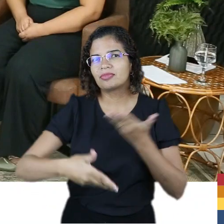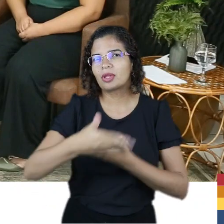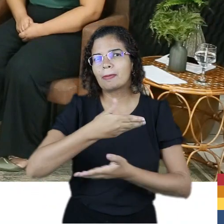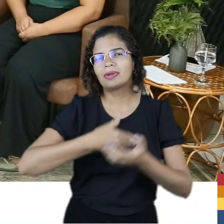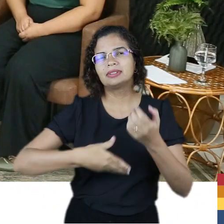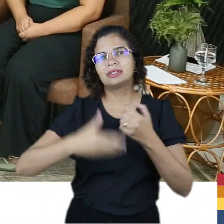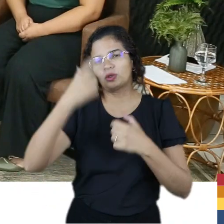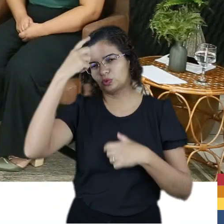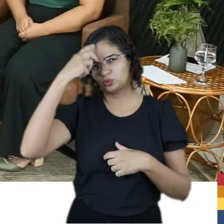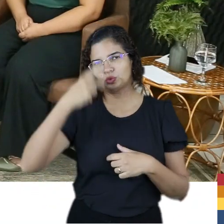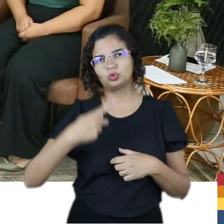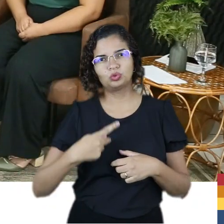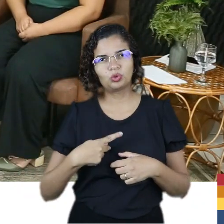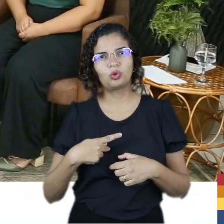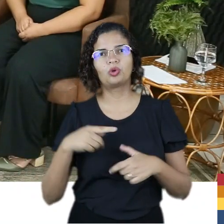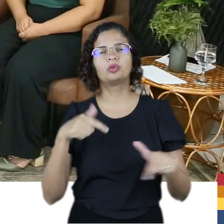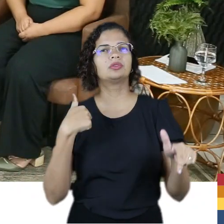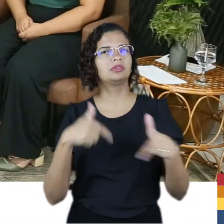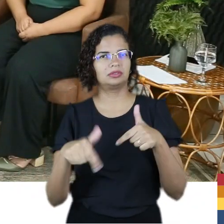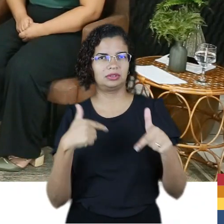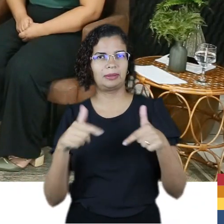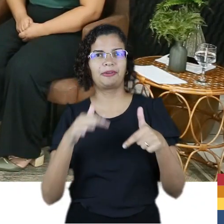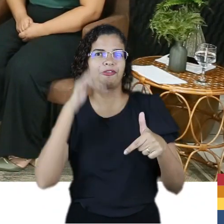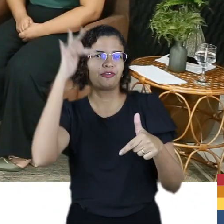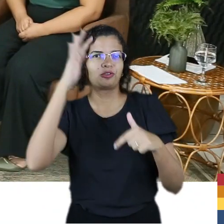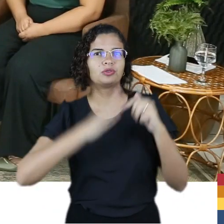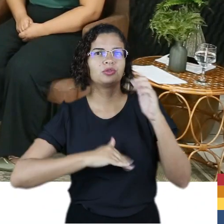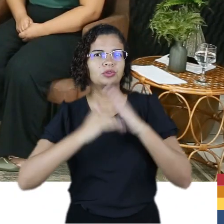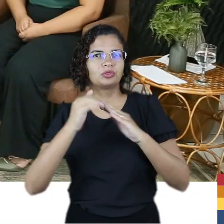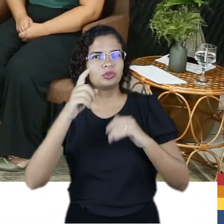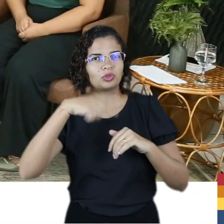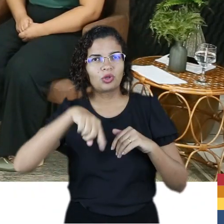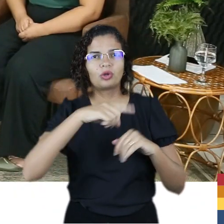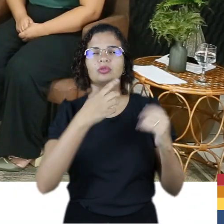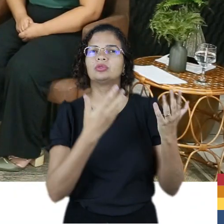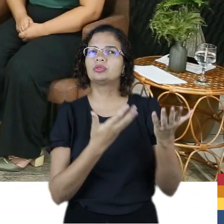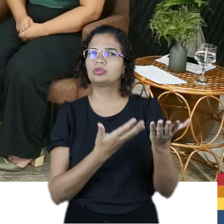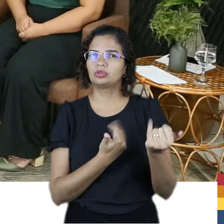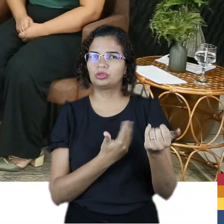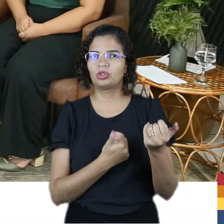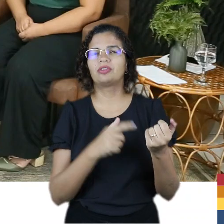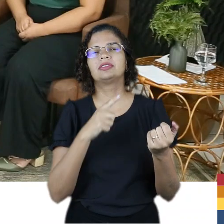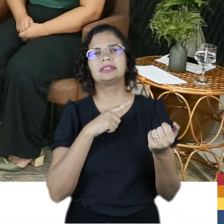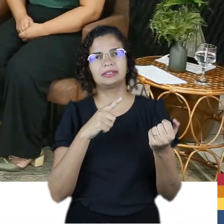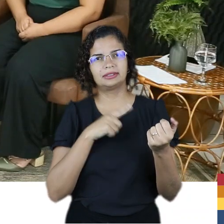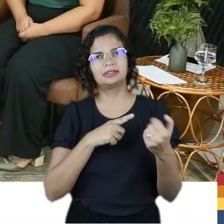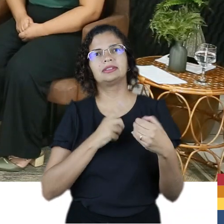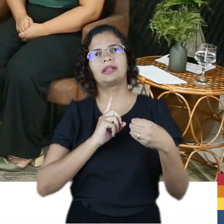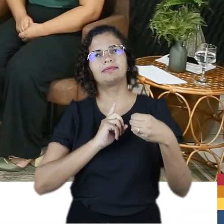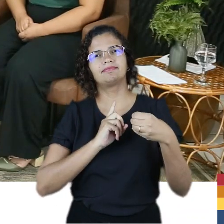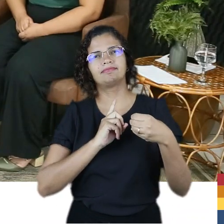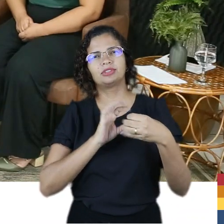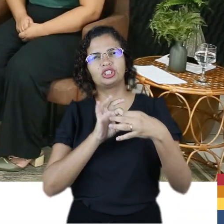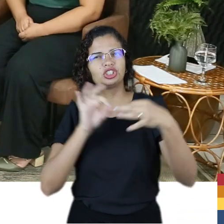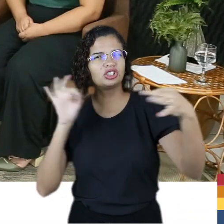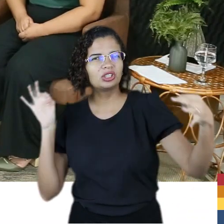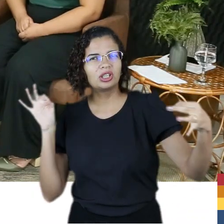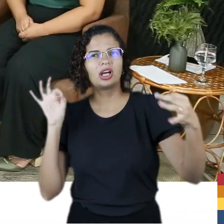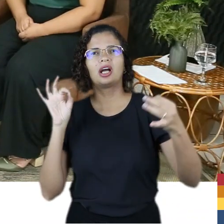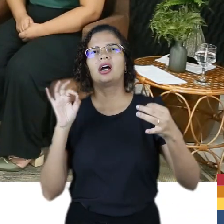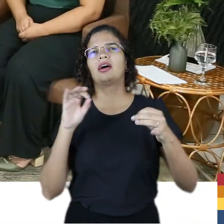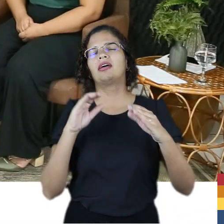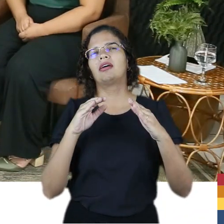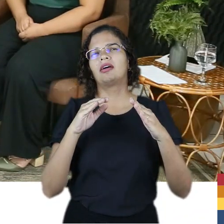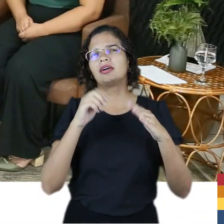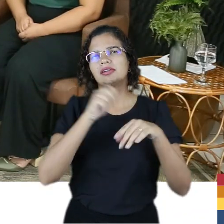demanda né que muitos dos nossos jovens mesmo na periferia aqui de São Luís eles nos solicitam né mesmo aqueles que estudam na escola